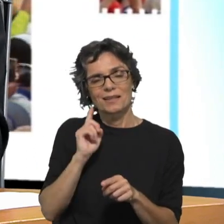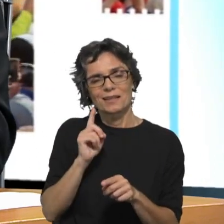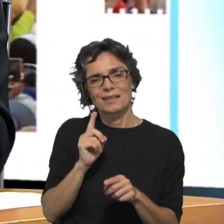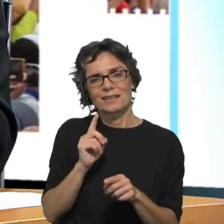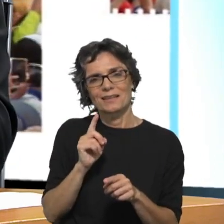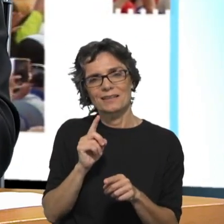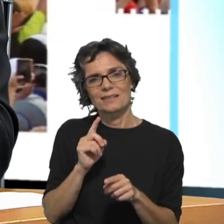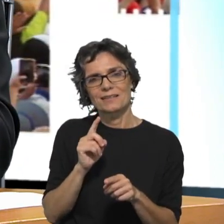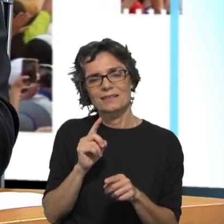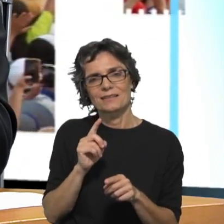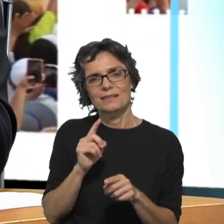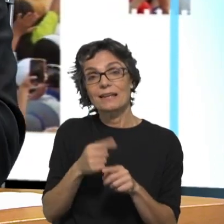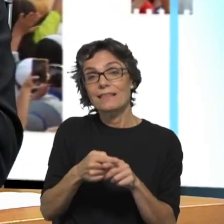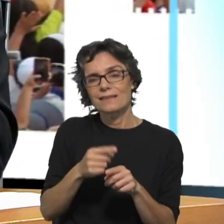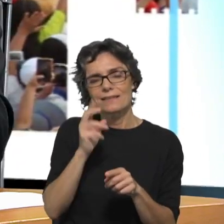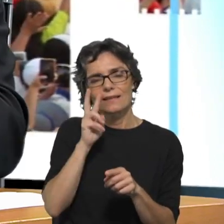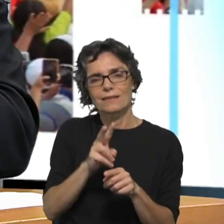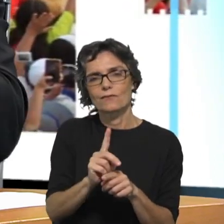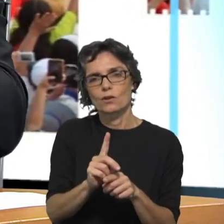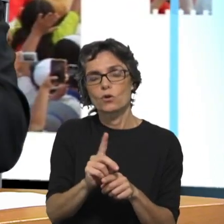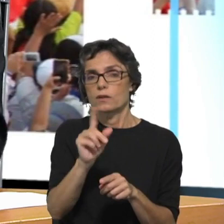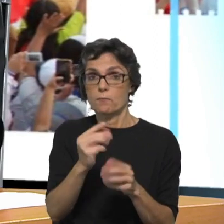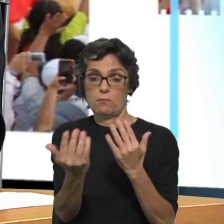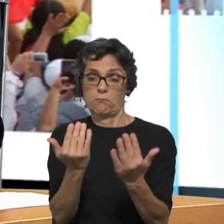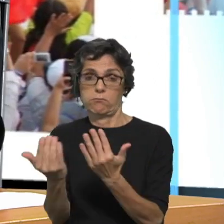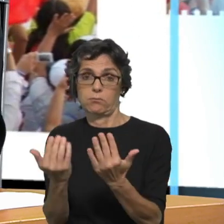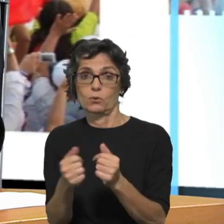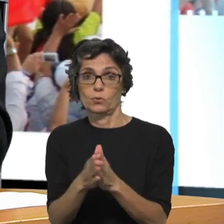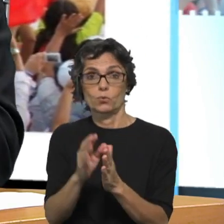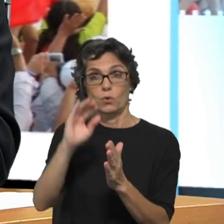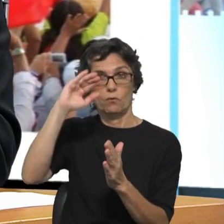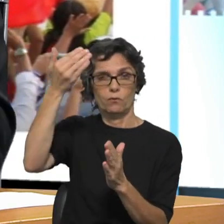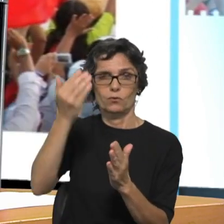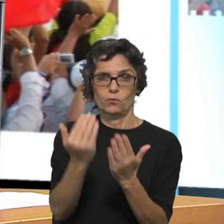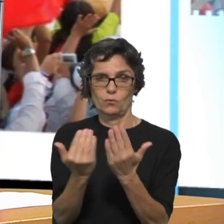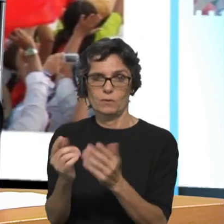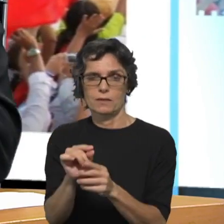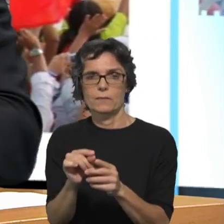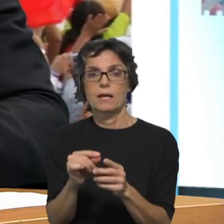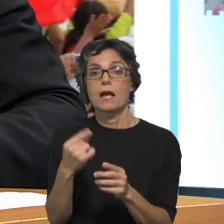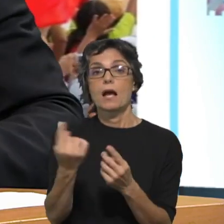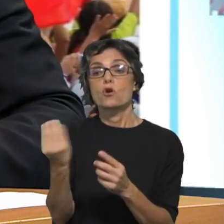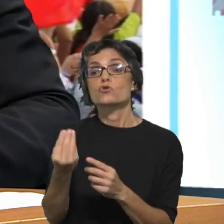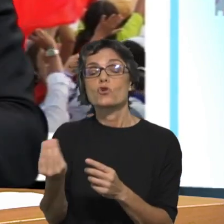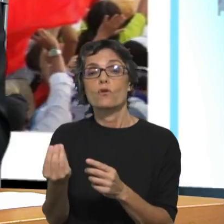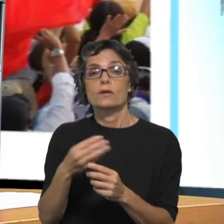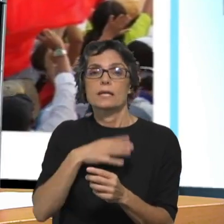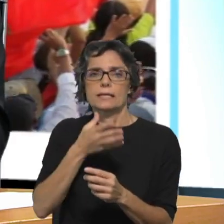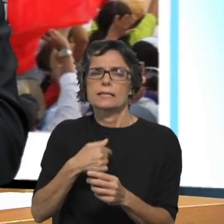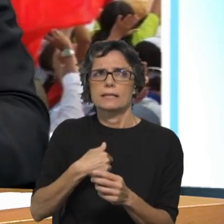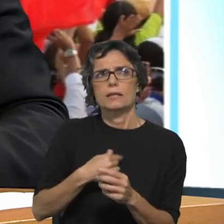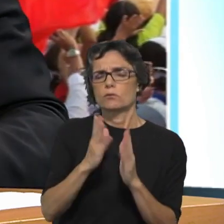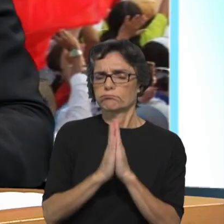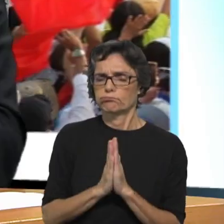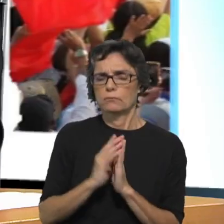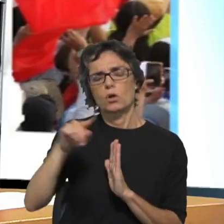porque nós também comparámos depois, ao nível dos valores e da visão de futuro, os jovens que se dizem crentes e os jovens que dizem